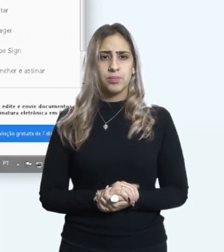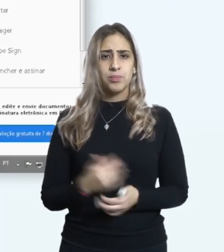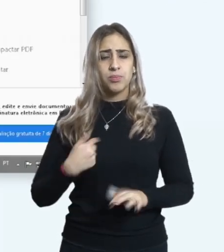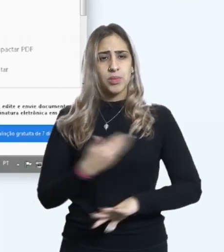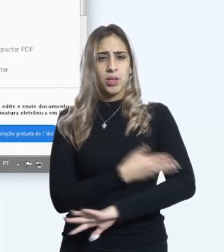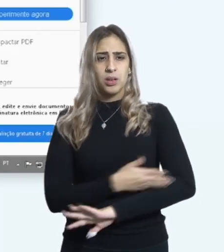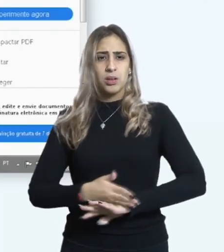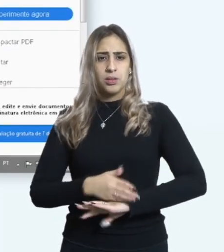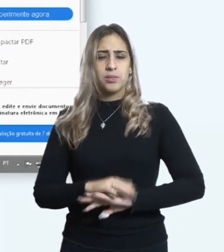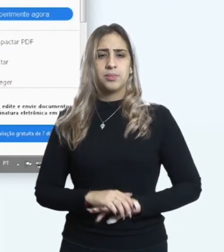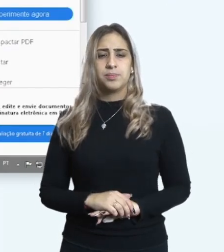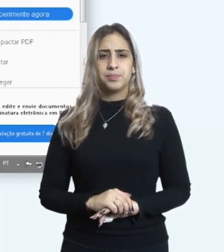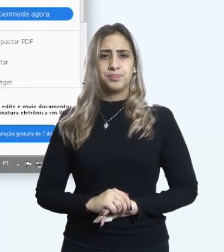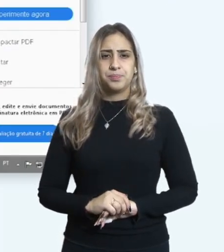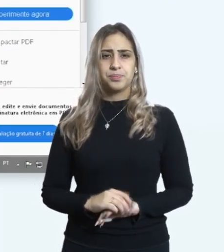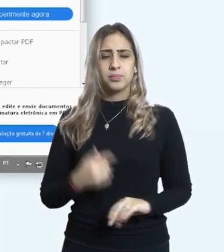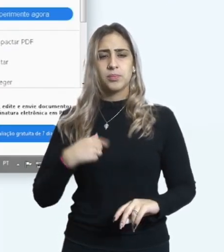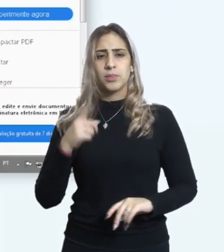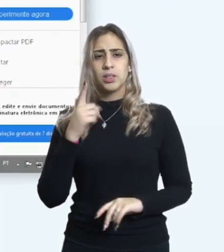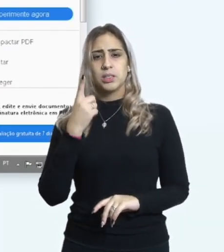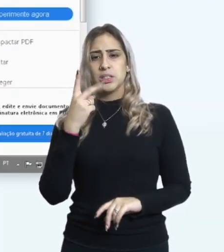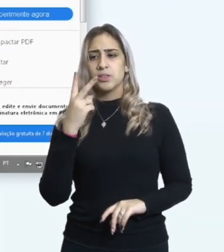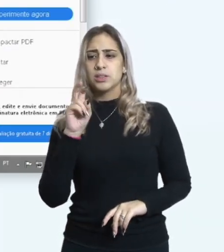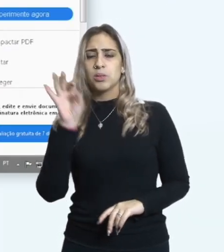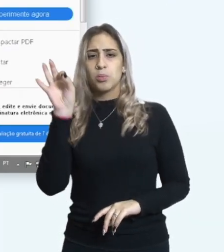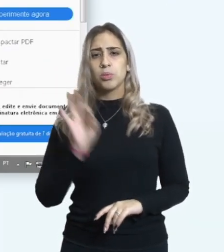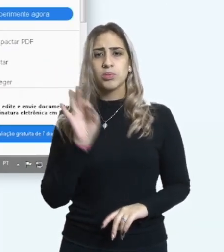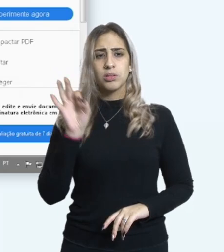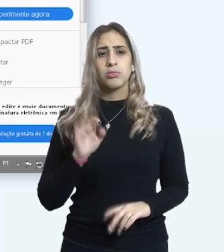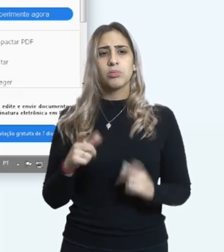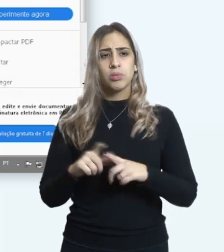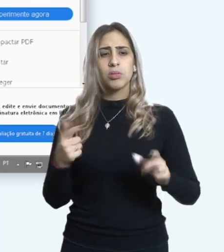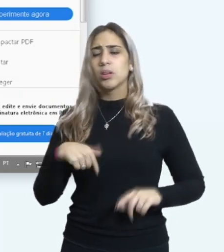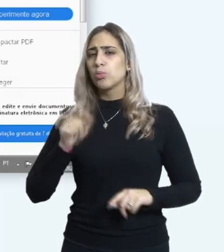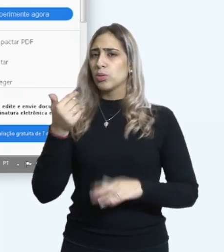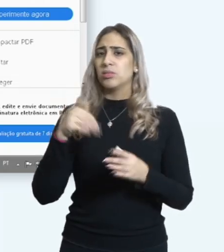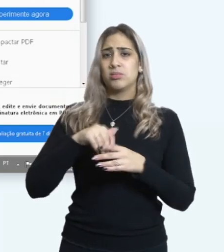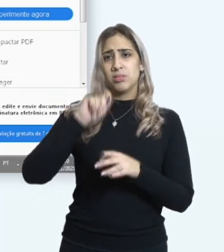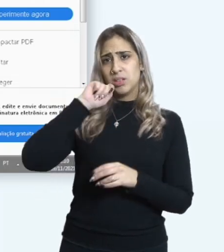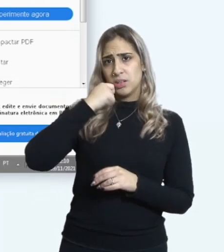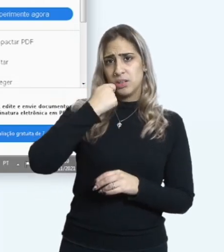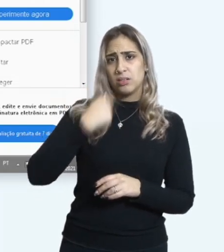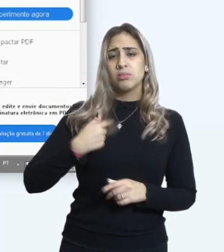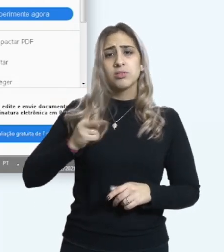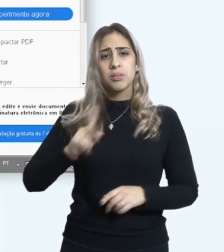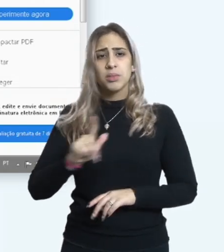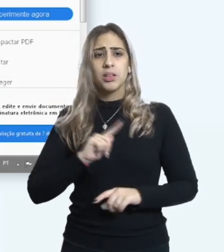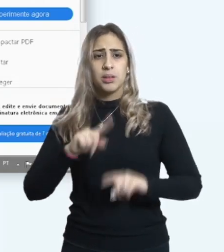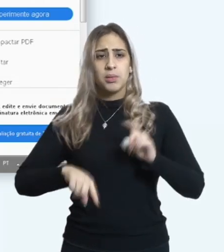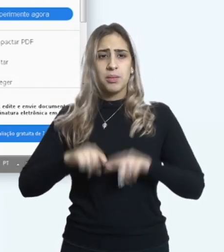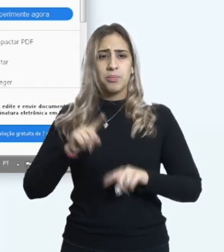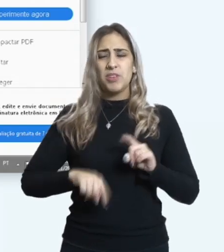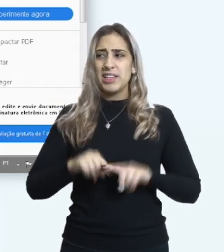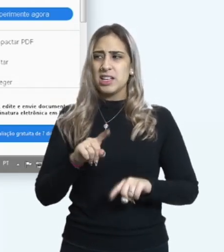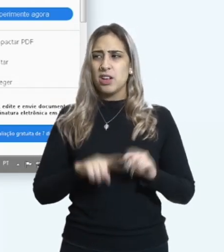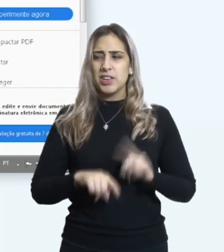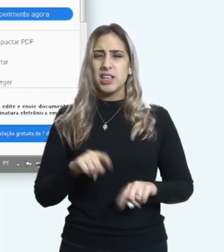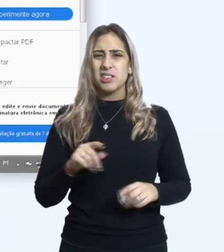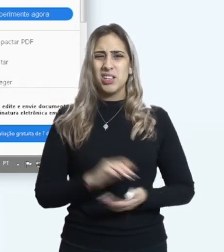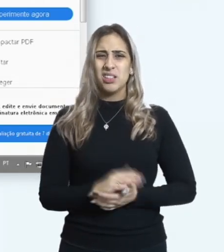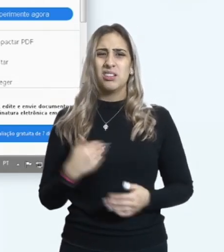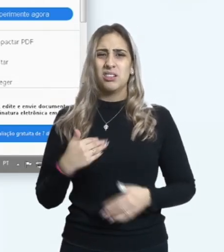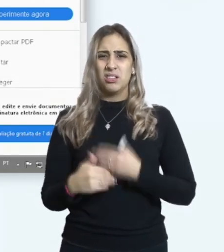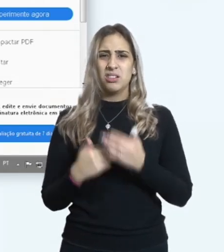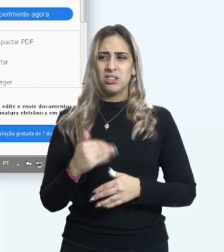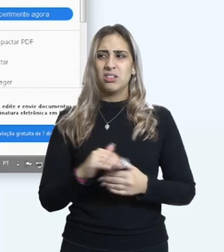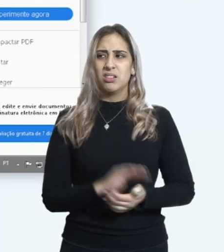trabalhar com 125%, é um tamanho bom. Então, aqui não tem segredo, nós vamos descendo o material até chegar na primeira figura.